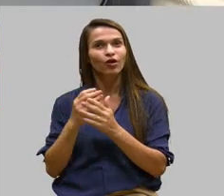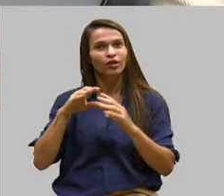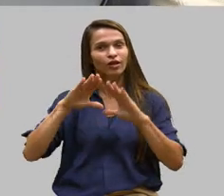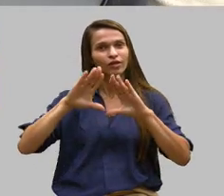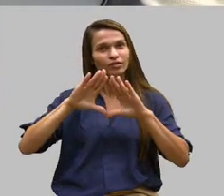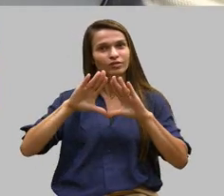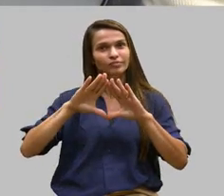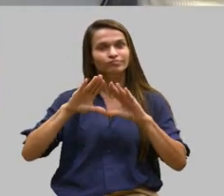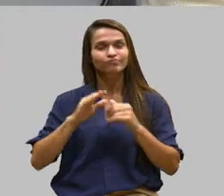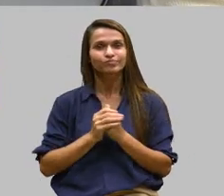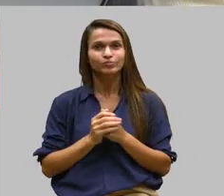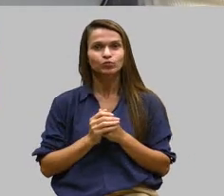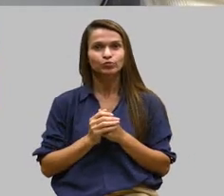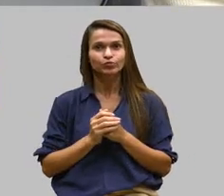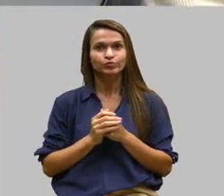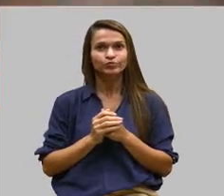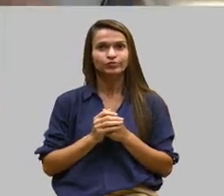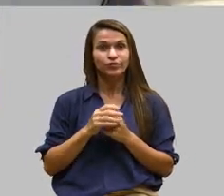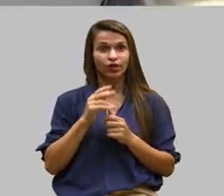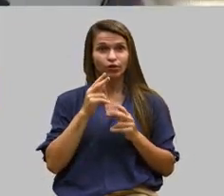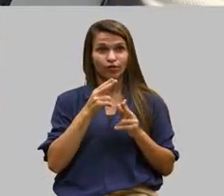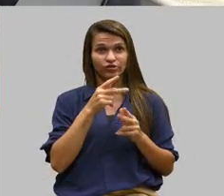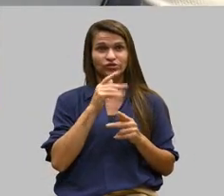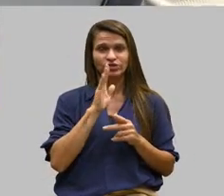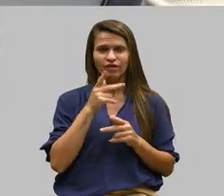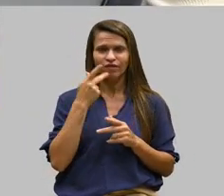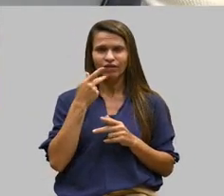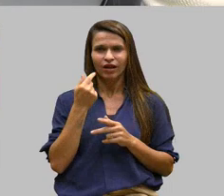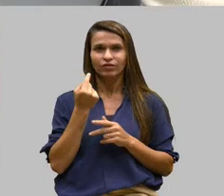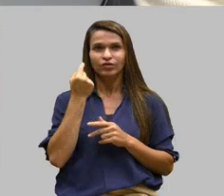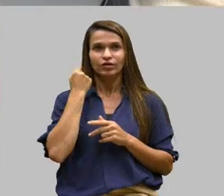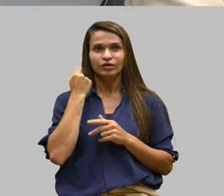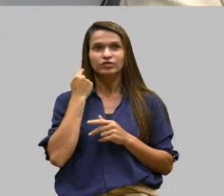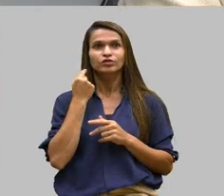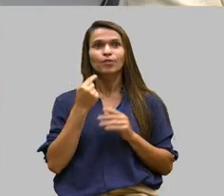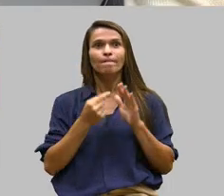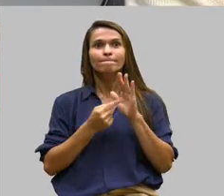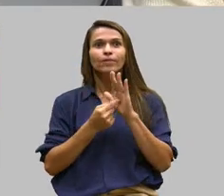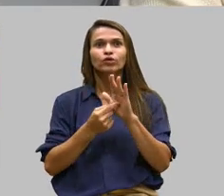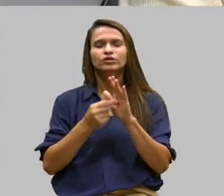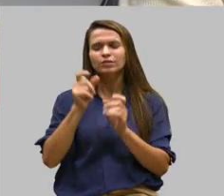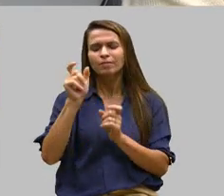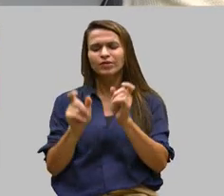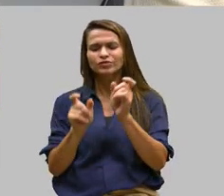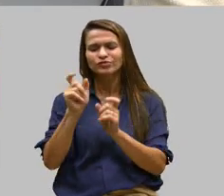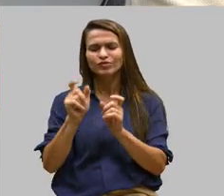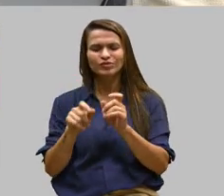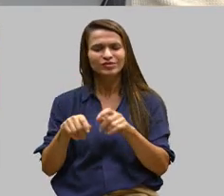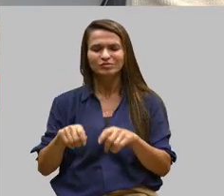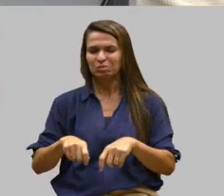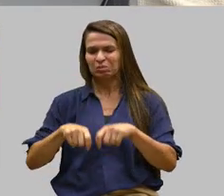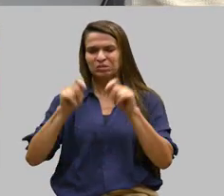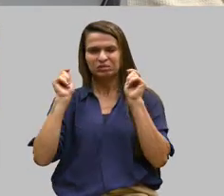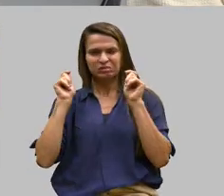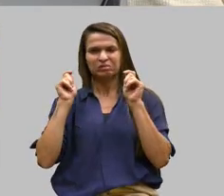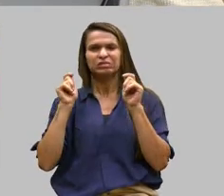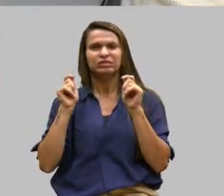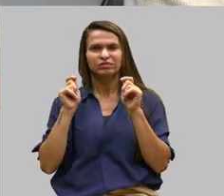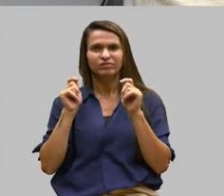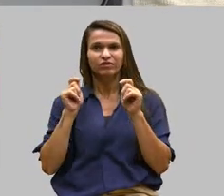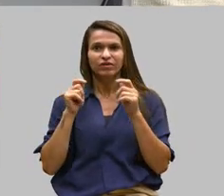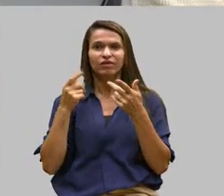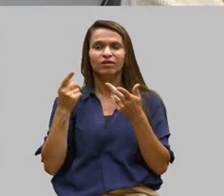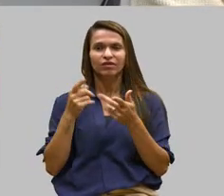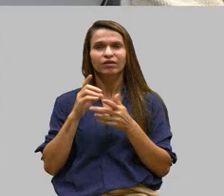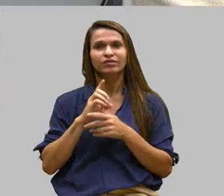do princípio Infelizmente o estereótipo como foi dito classifica as pessoas como incapazes inválidas e a deficiência intelectual